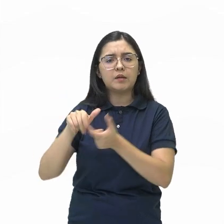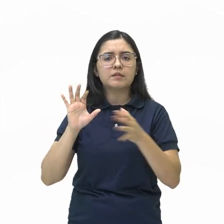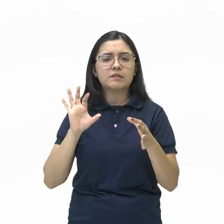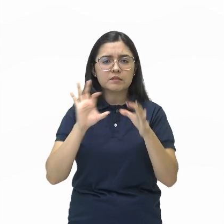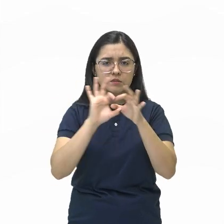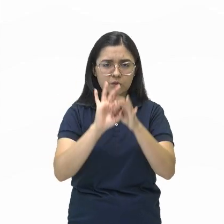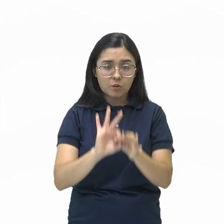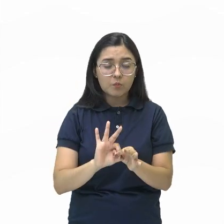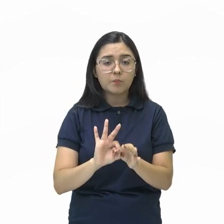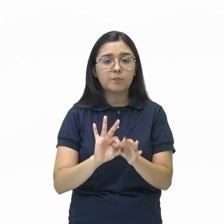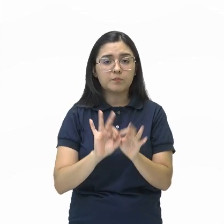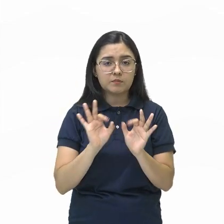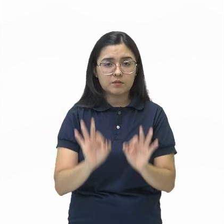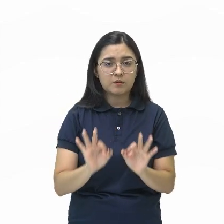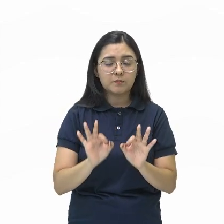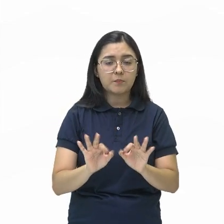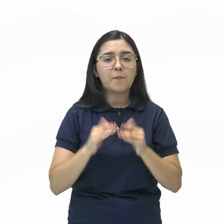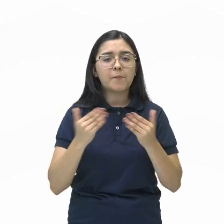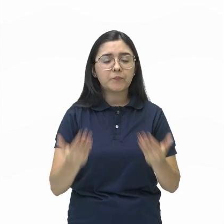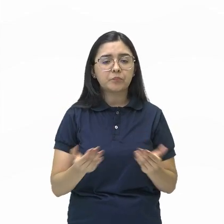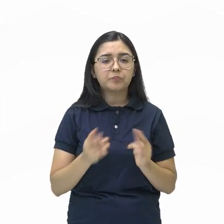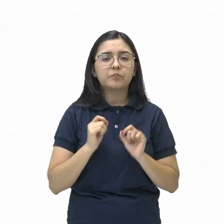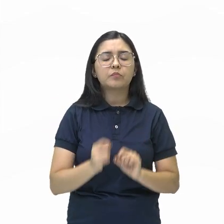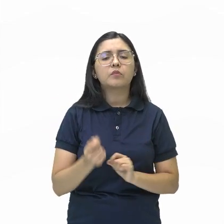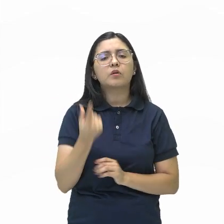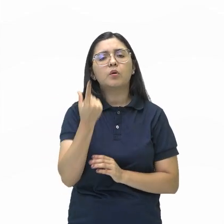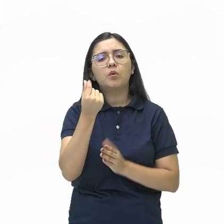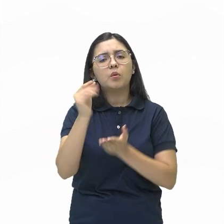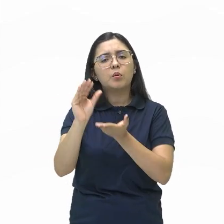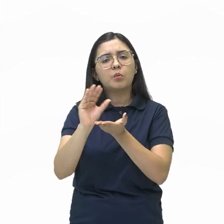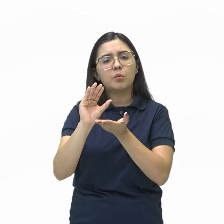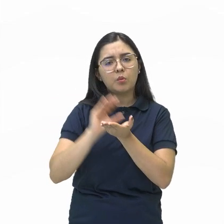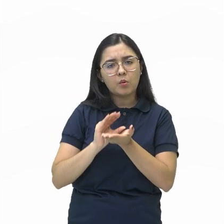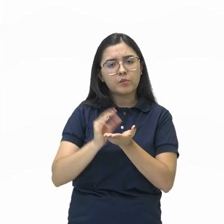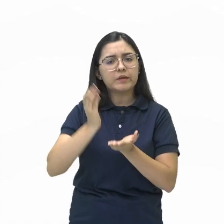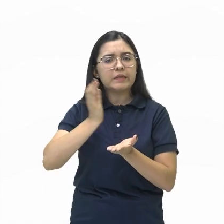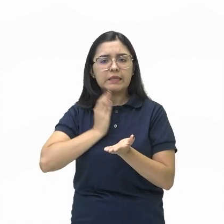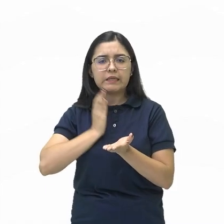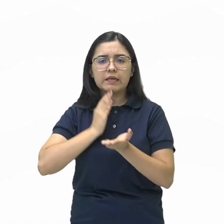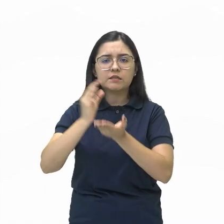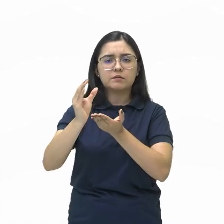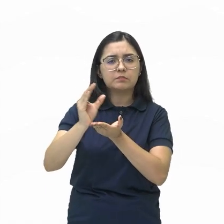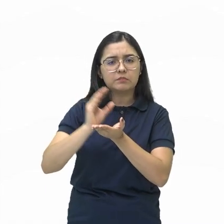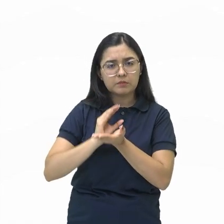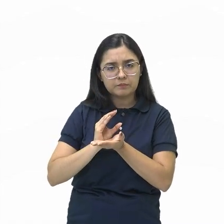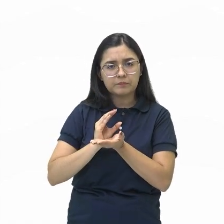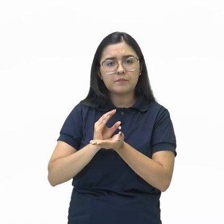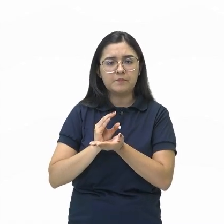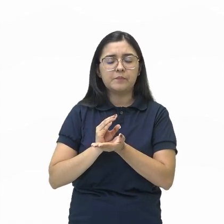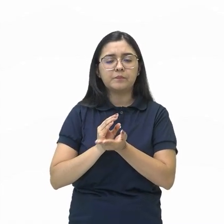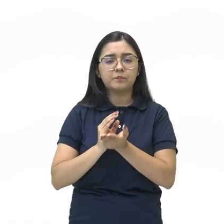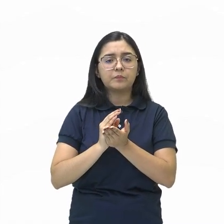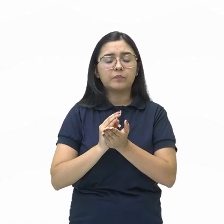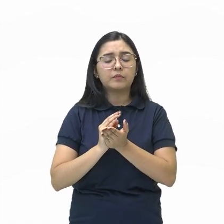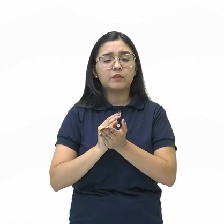né? Então, a obtenção do lucro e a acumulação de riquezas, né, dentro desse